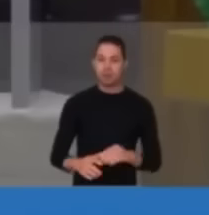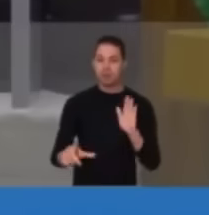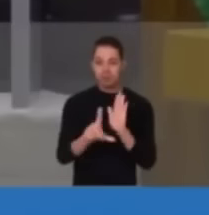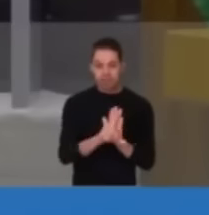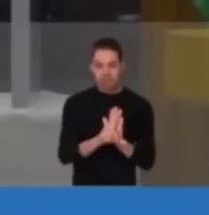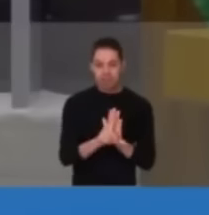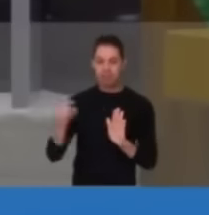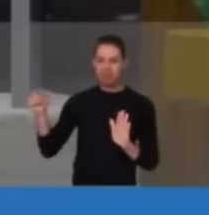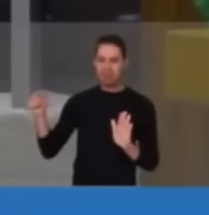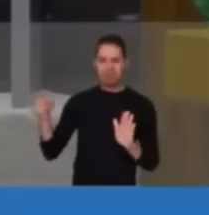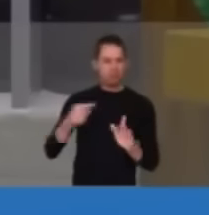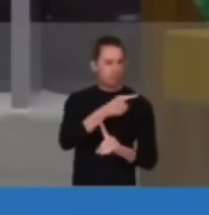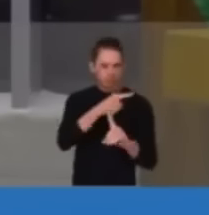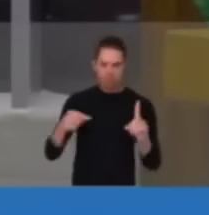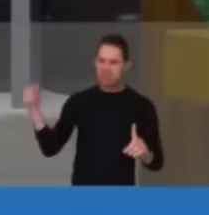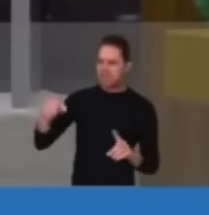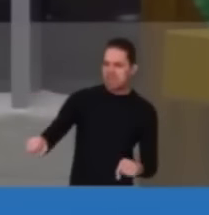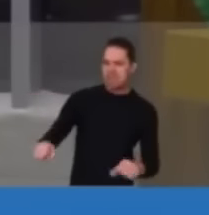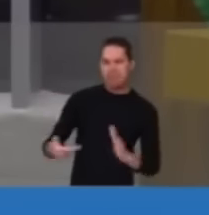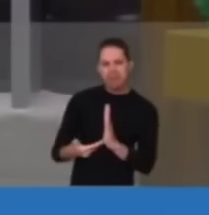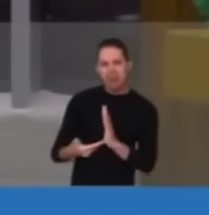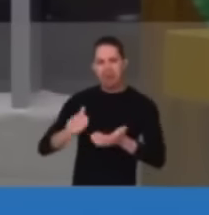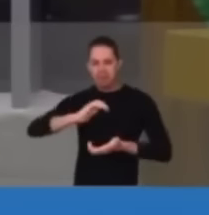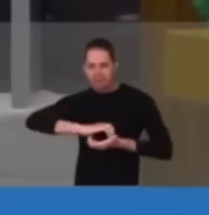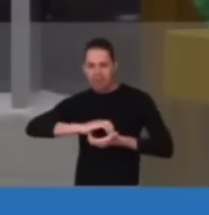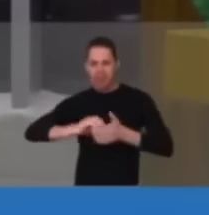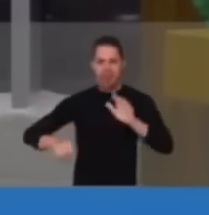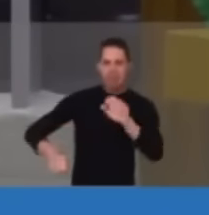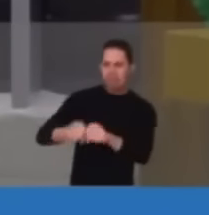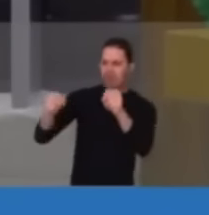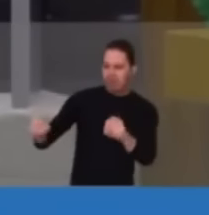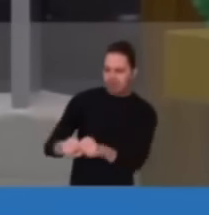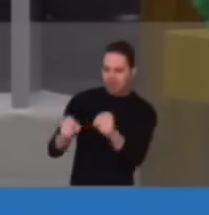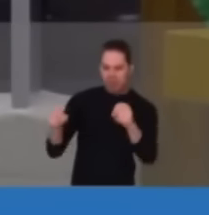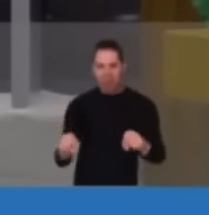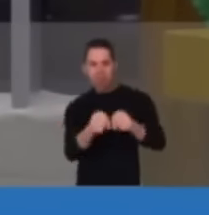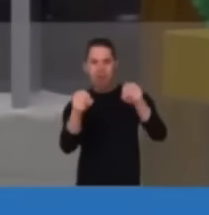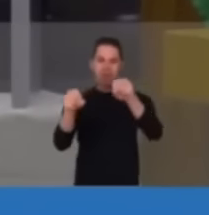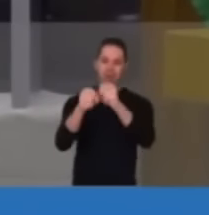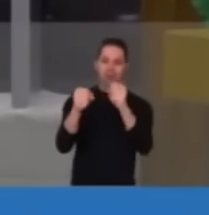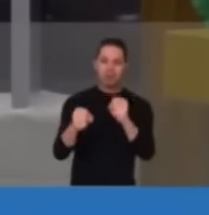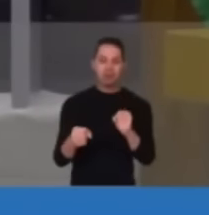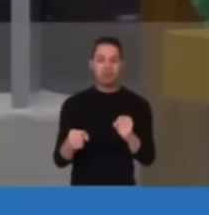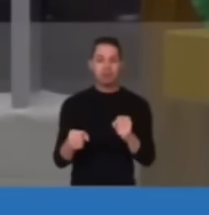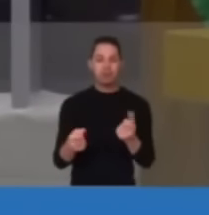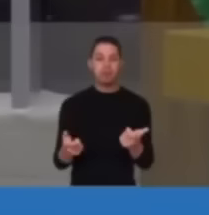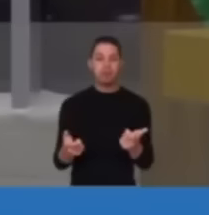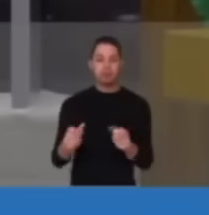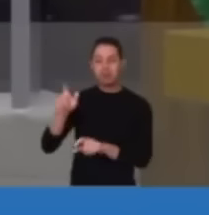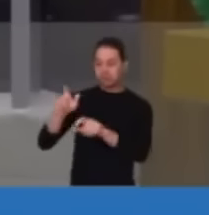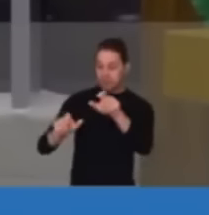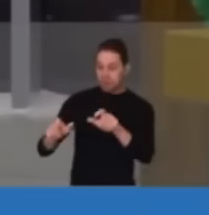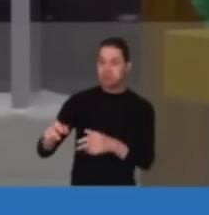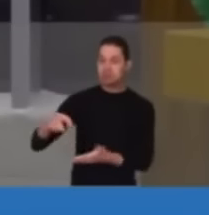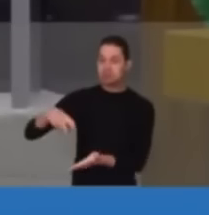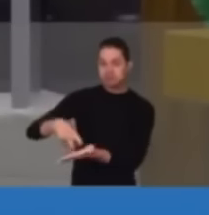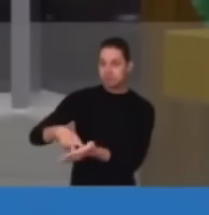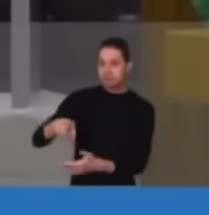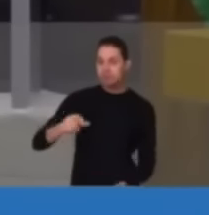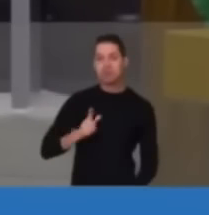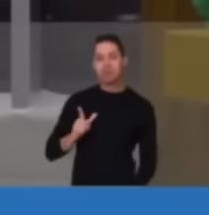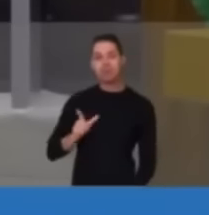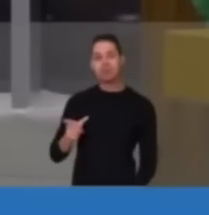vir aqui quebrar essa casa quebrar o Supremo Tribunal Federal desrespeitar nossa Constituição e respeitar a democracia esses estão sendo responsabilizados